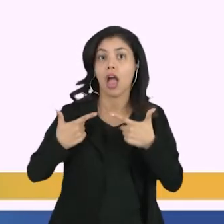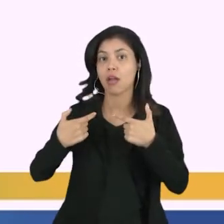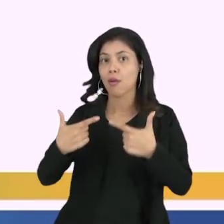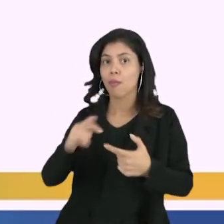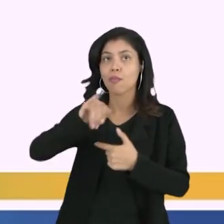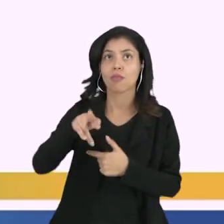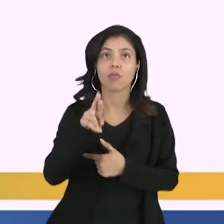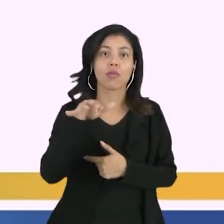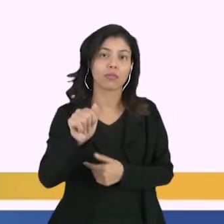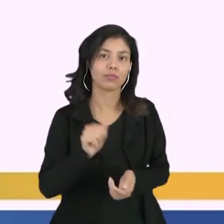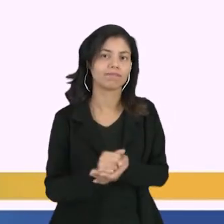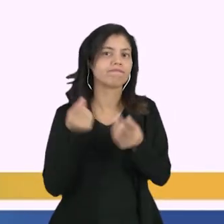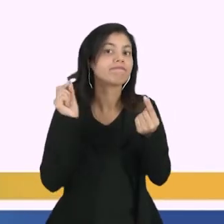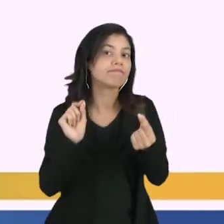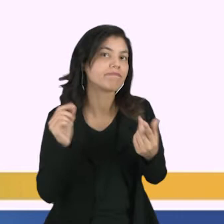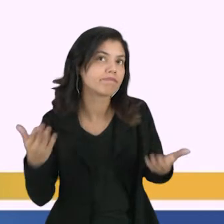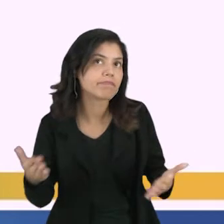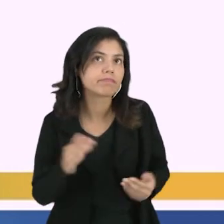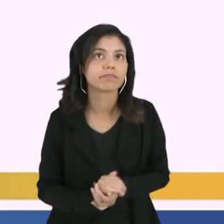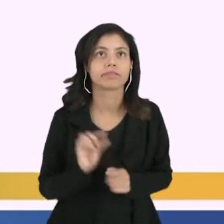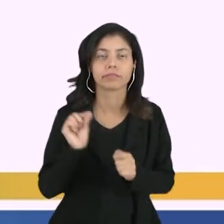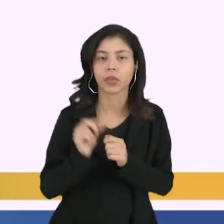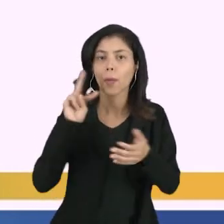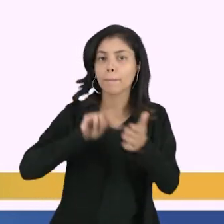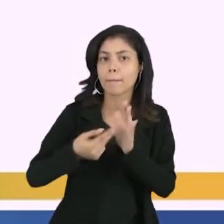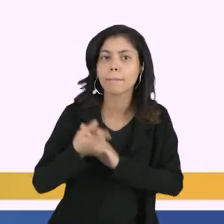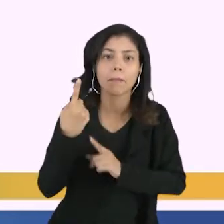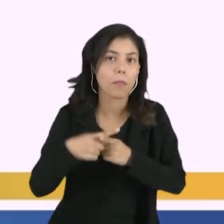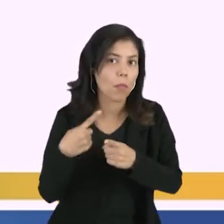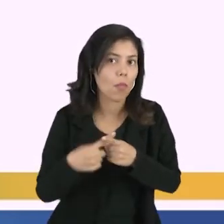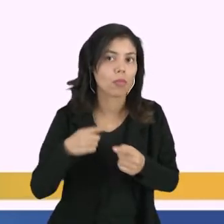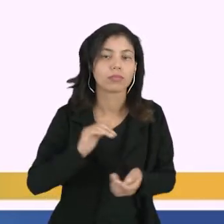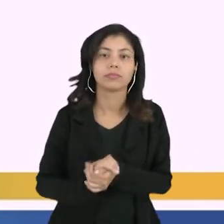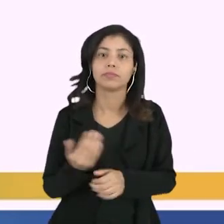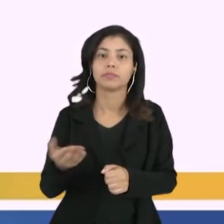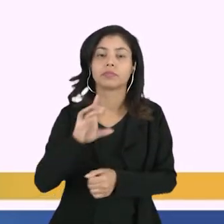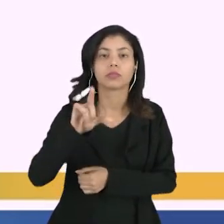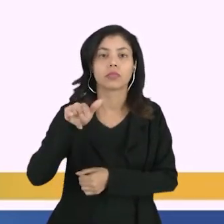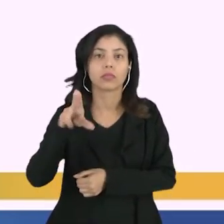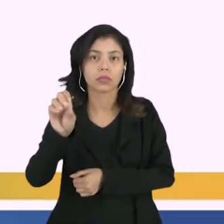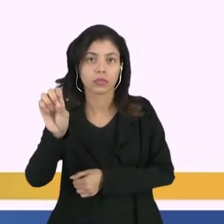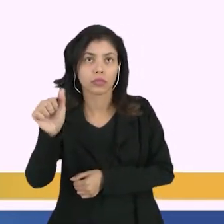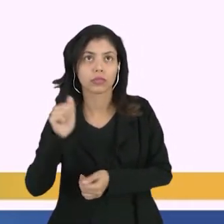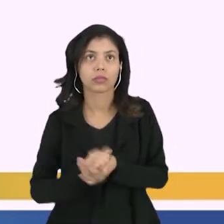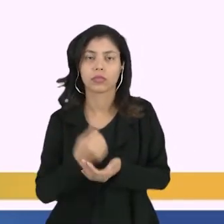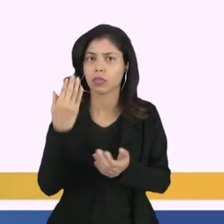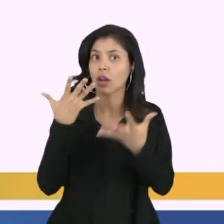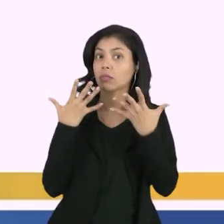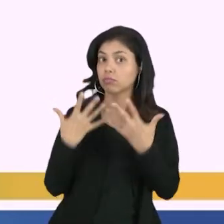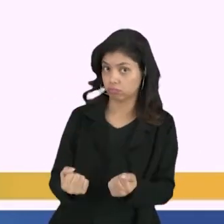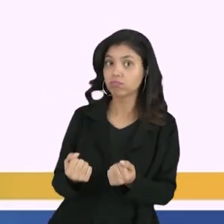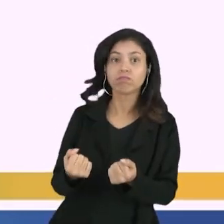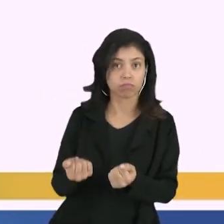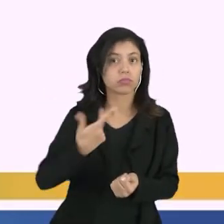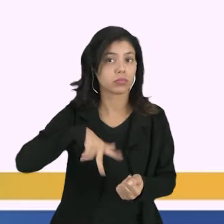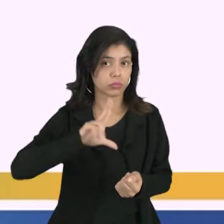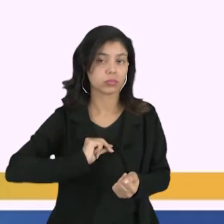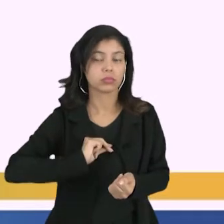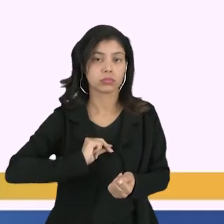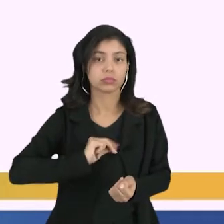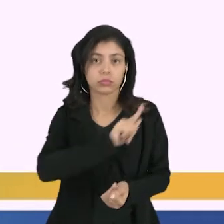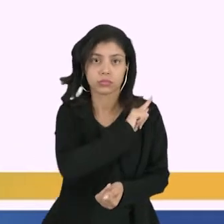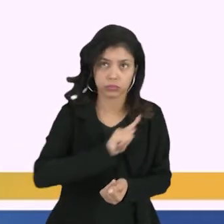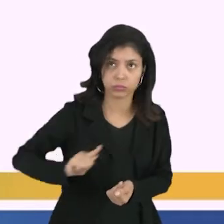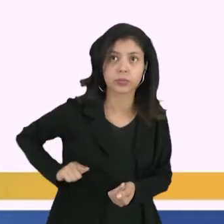justas, né? Essas guerras justas, elas são justificadas pelos colonos, né? Autorizados aí pelo